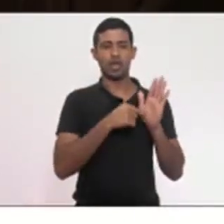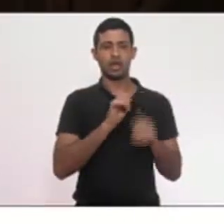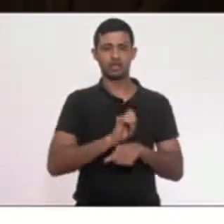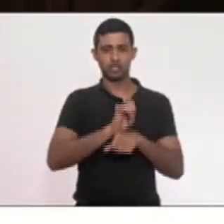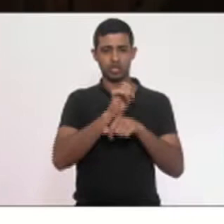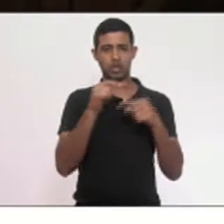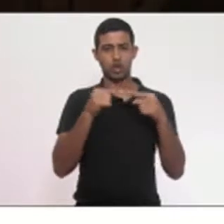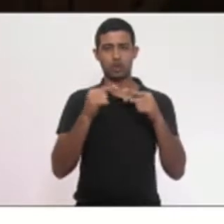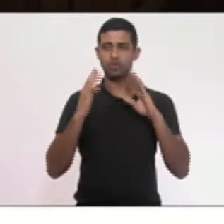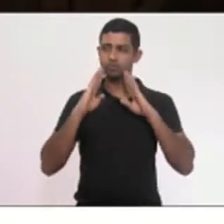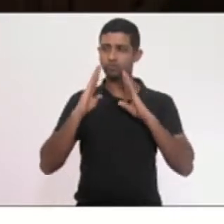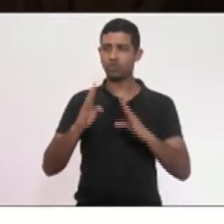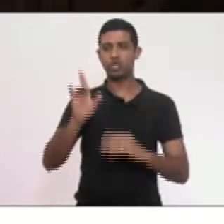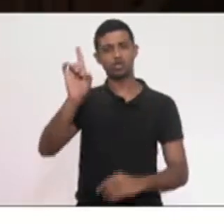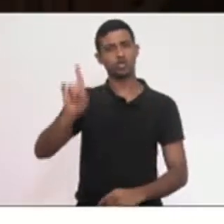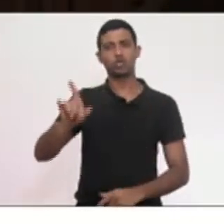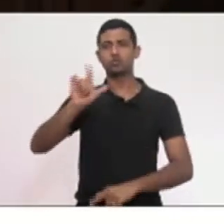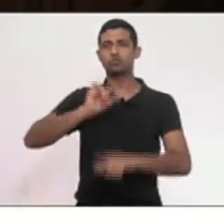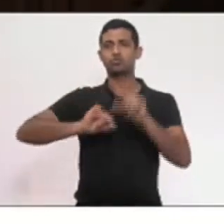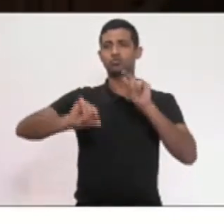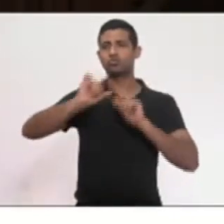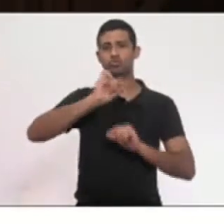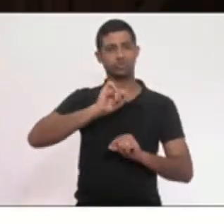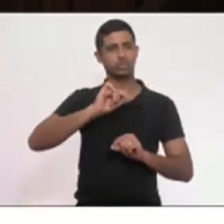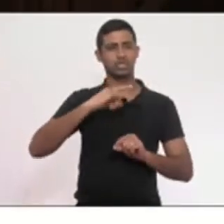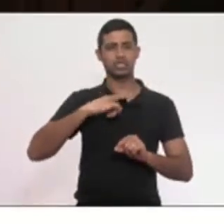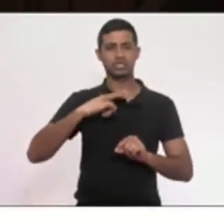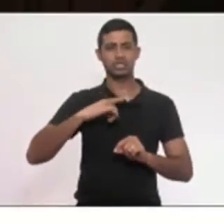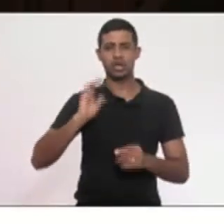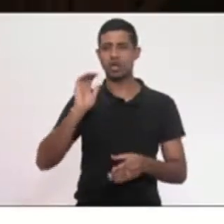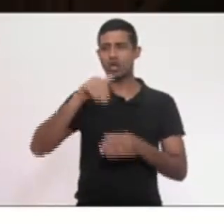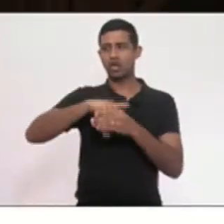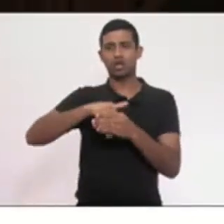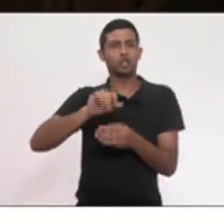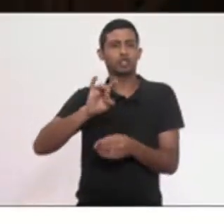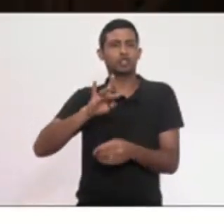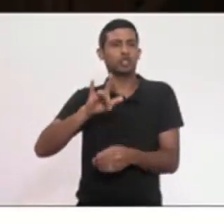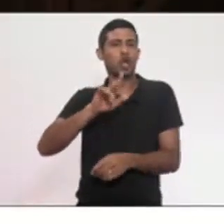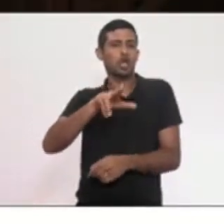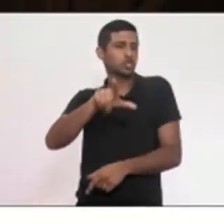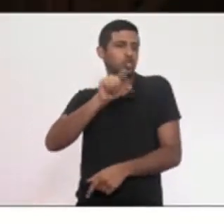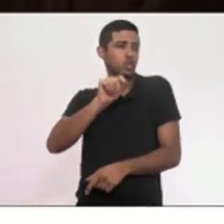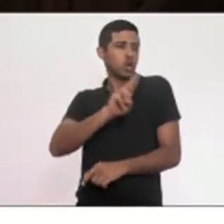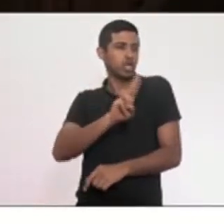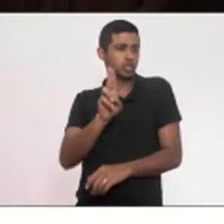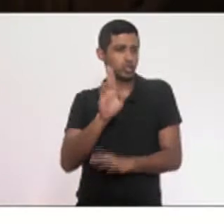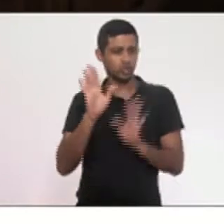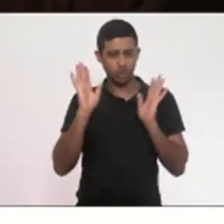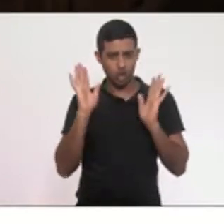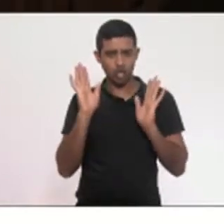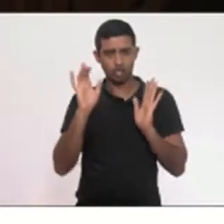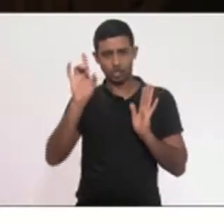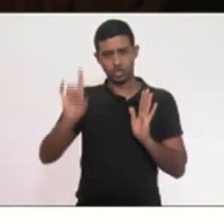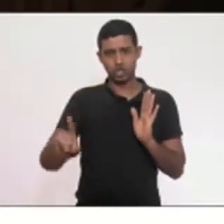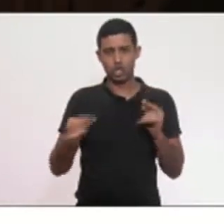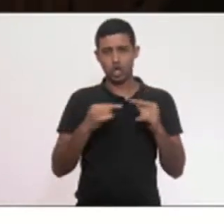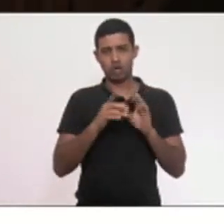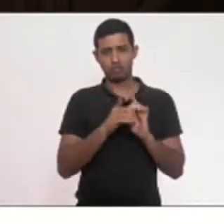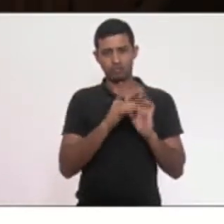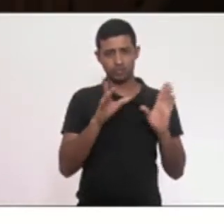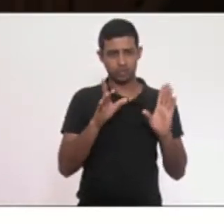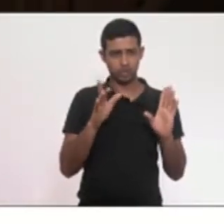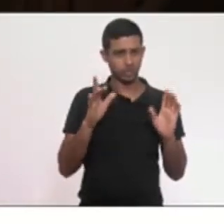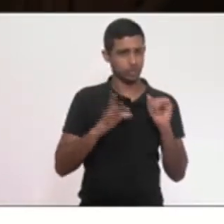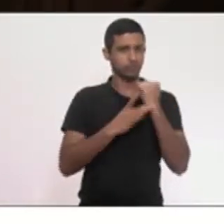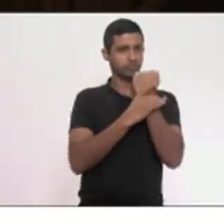garantia a eleição direta de diretores, e eu não sou daqueles que acham que basta eleger o diretor na escola por sua comunidade escolar, que a democracia na escola está